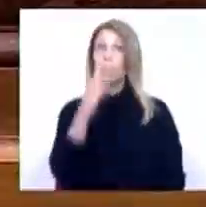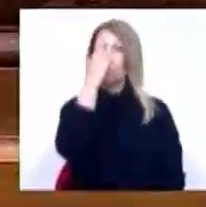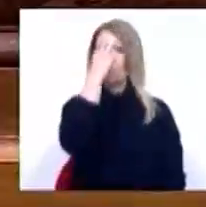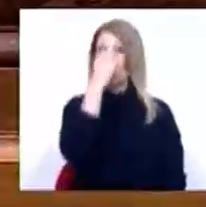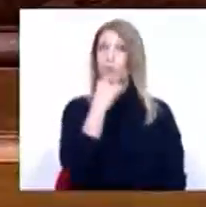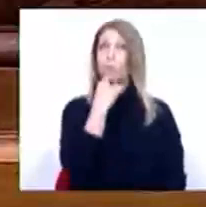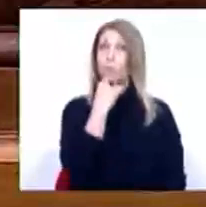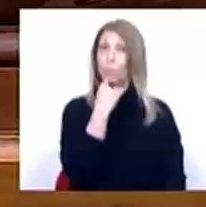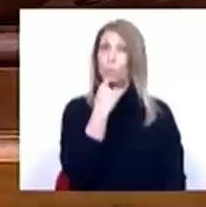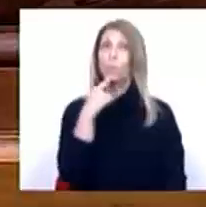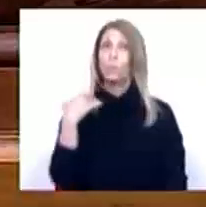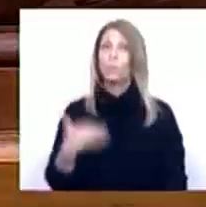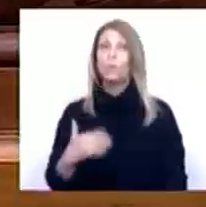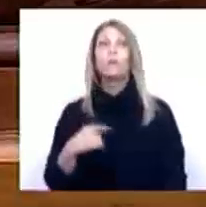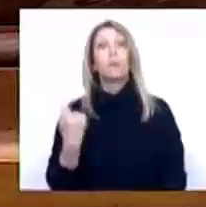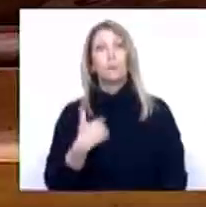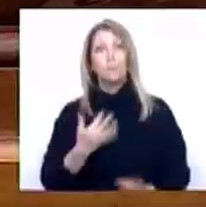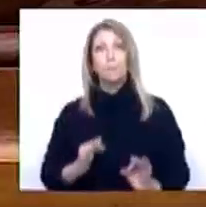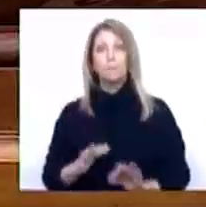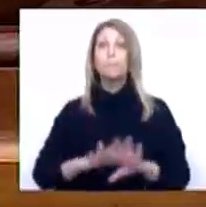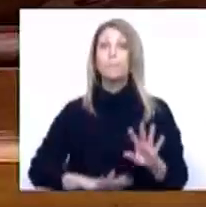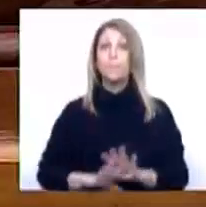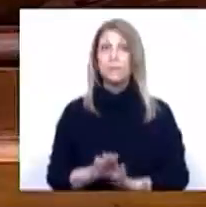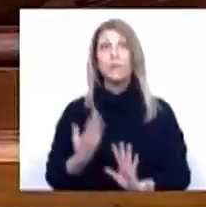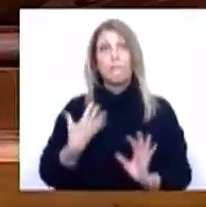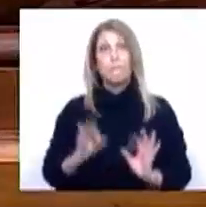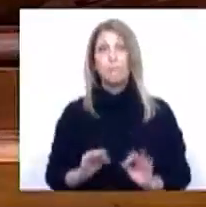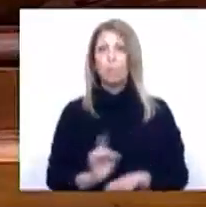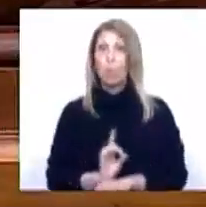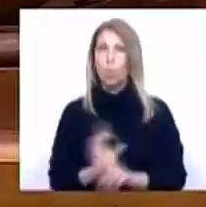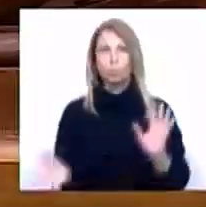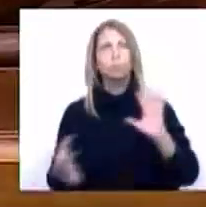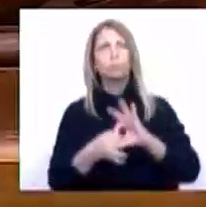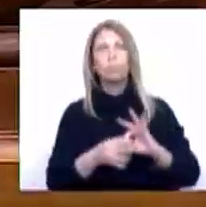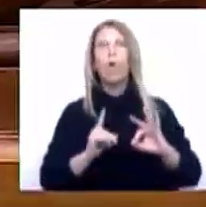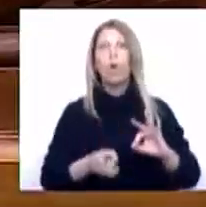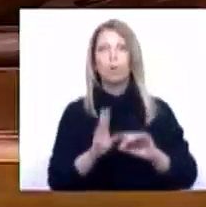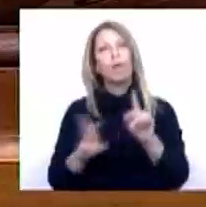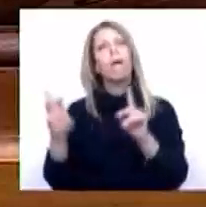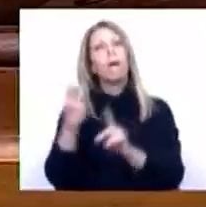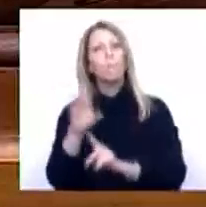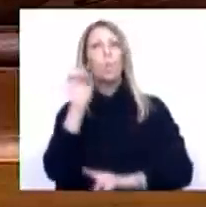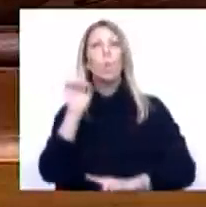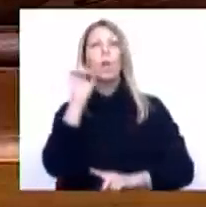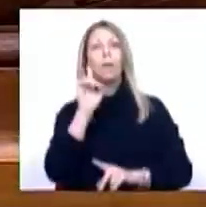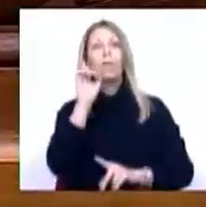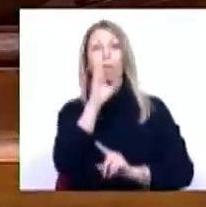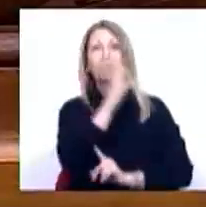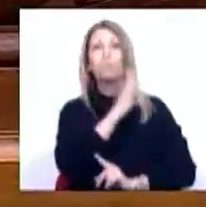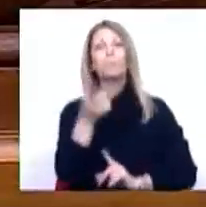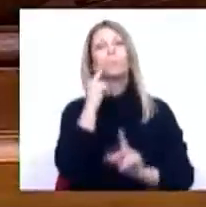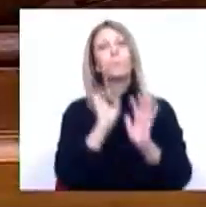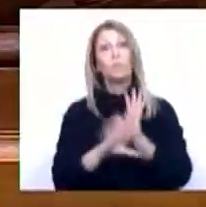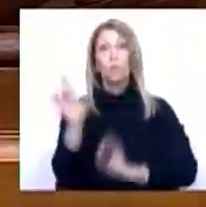É um esforço extraordinário que temos que fazer e que tem que estar coligado, desde logo, com o aumento da qualidade de execução dos fundos europeus